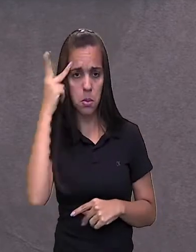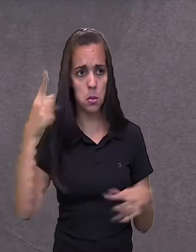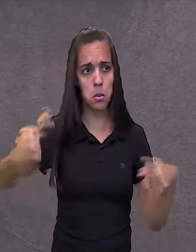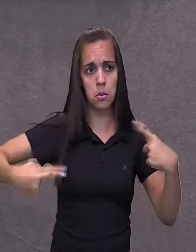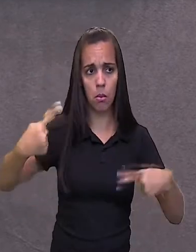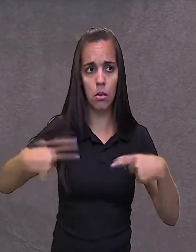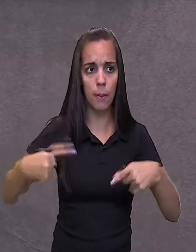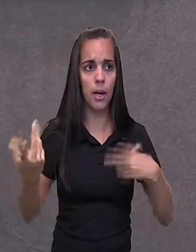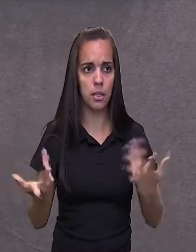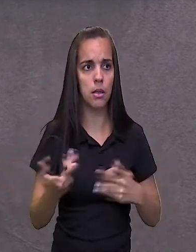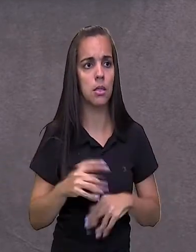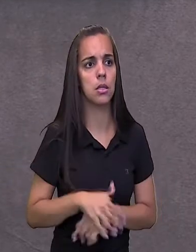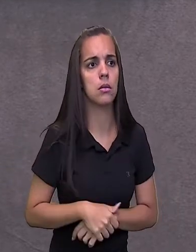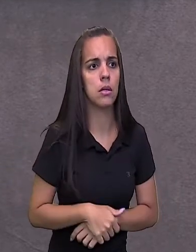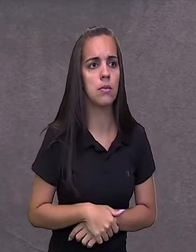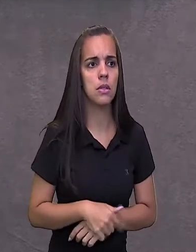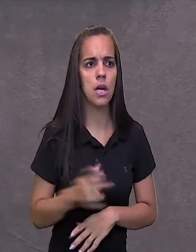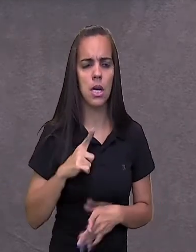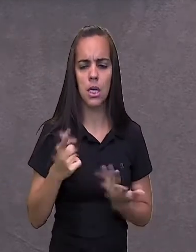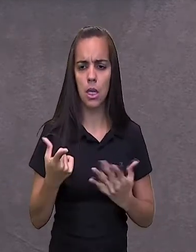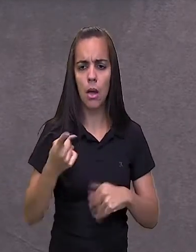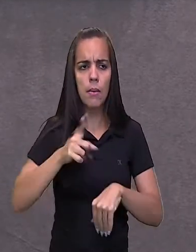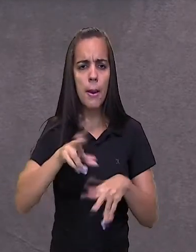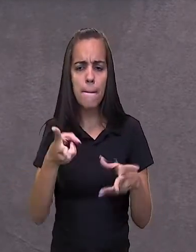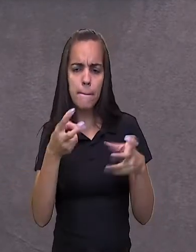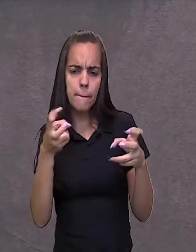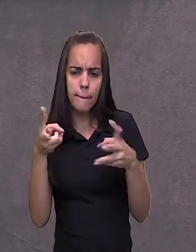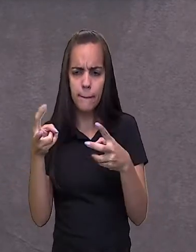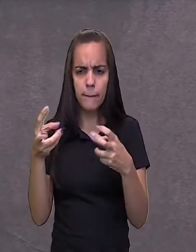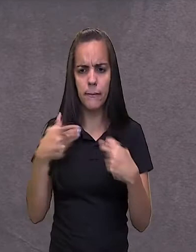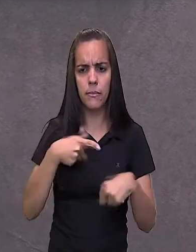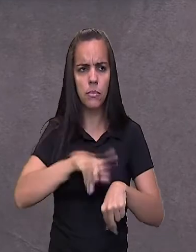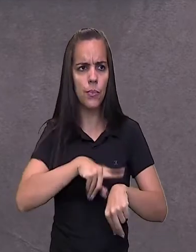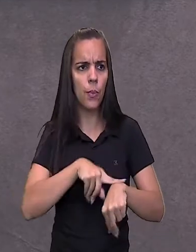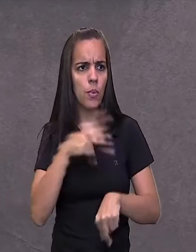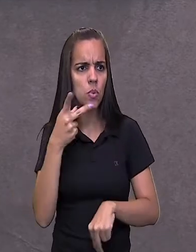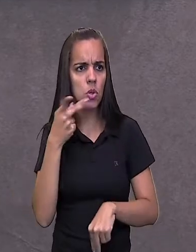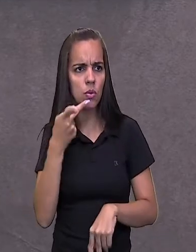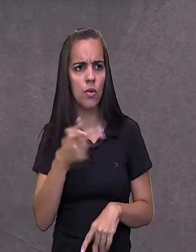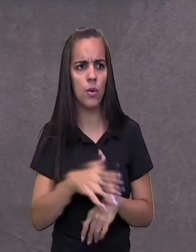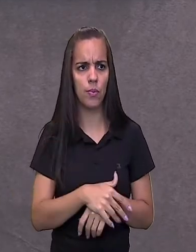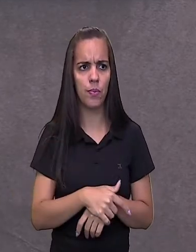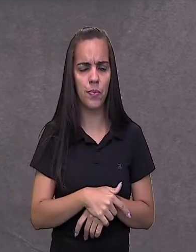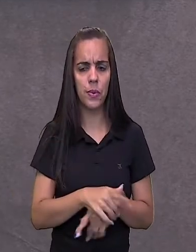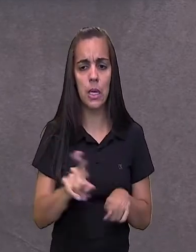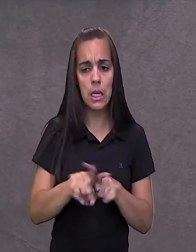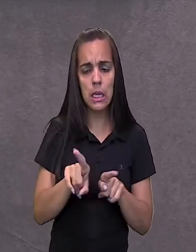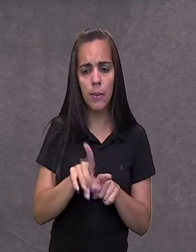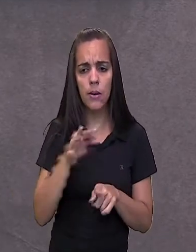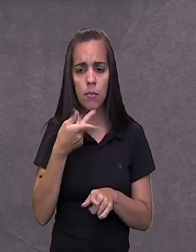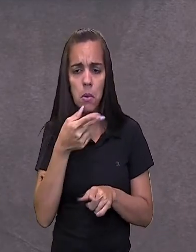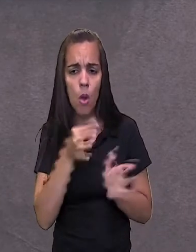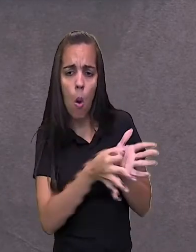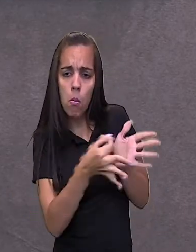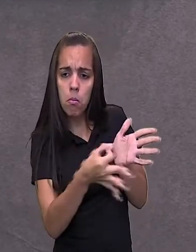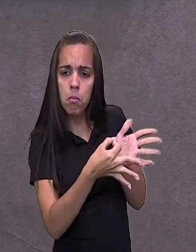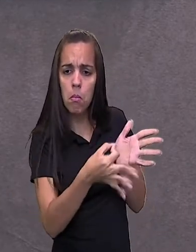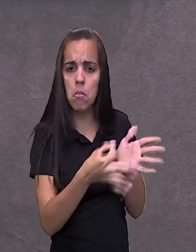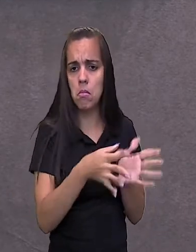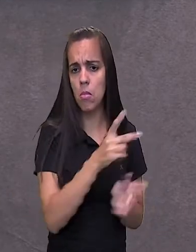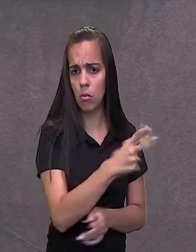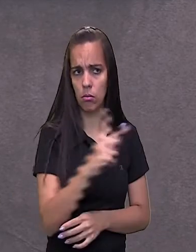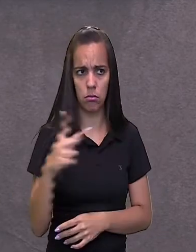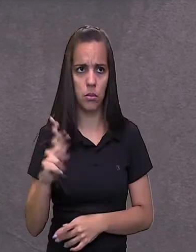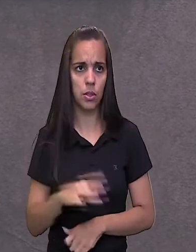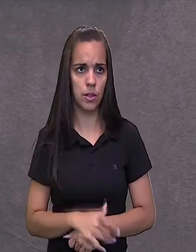aí? É esse momento da fala, da troca de ideia, mas a apresentação dos argumentos.